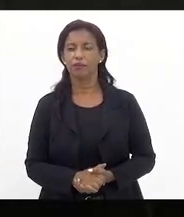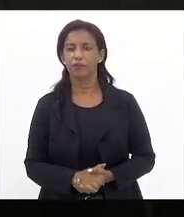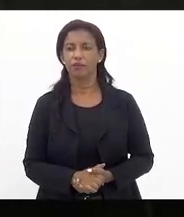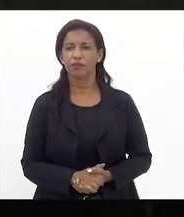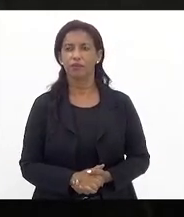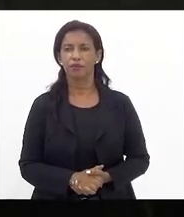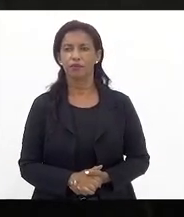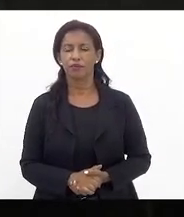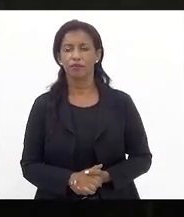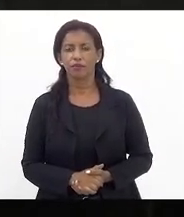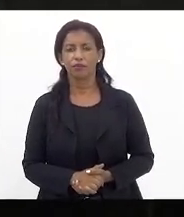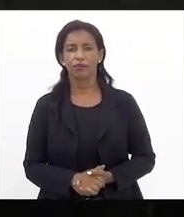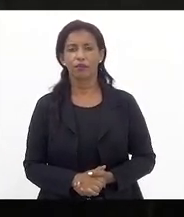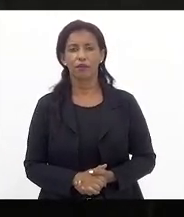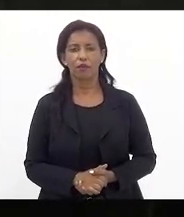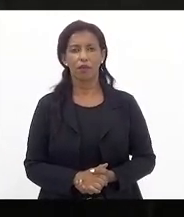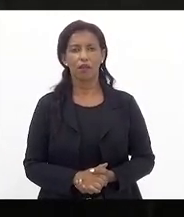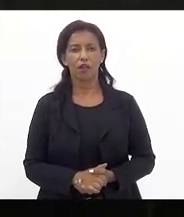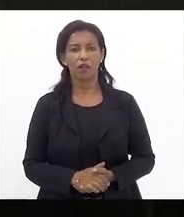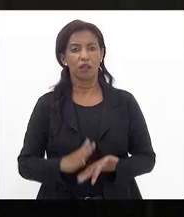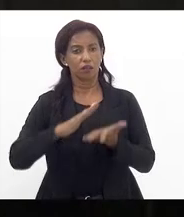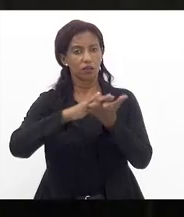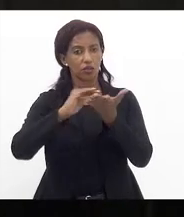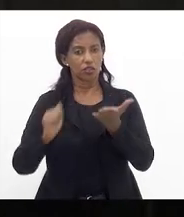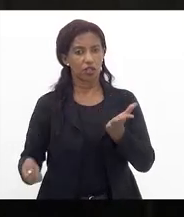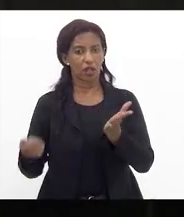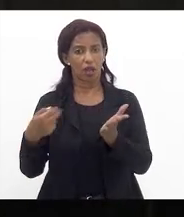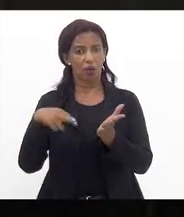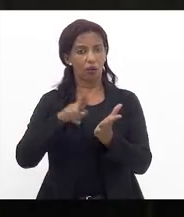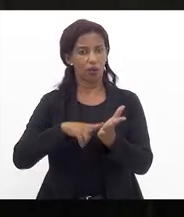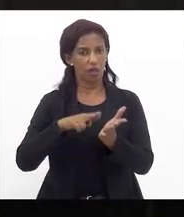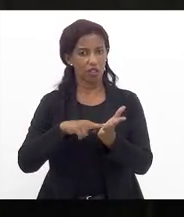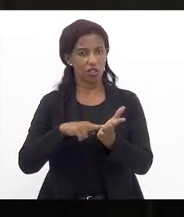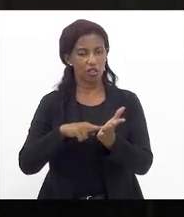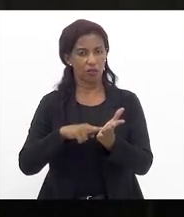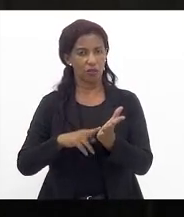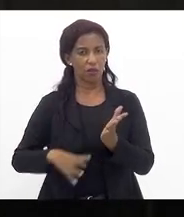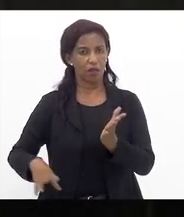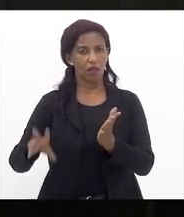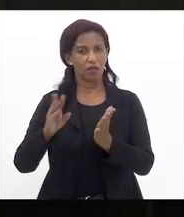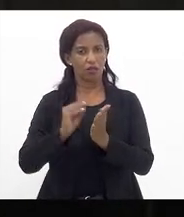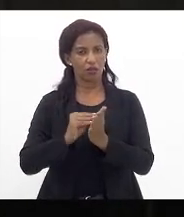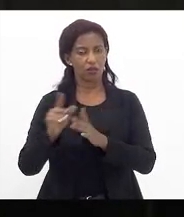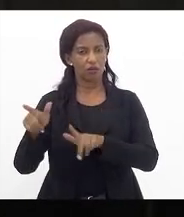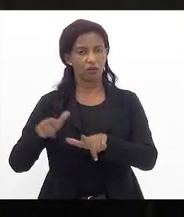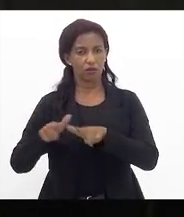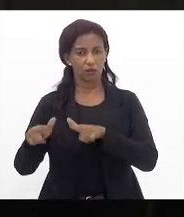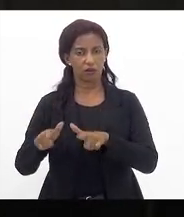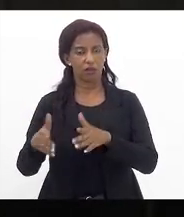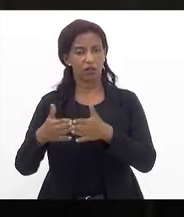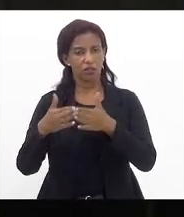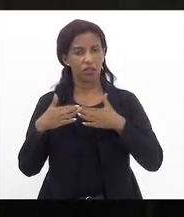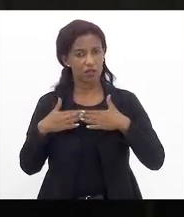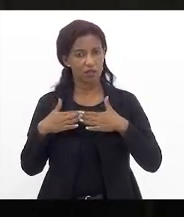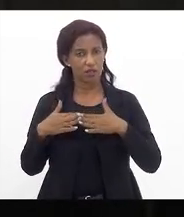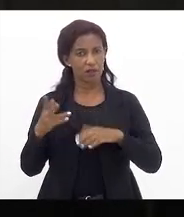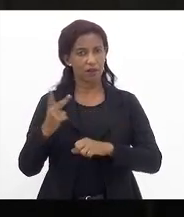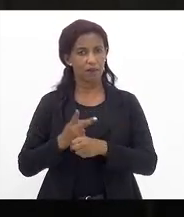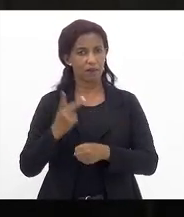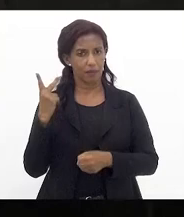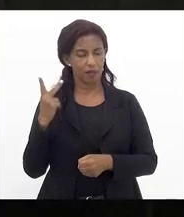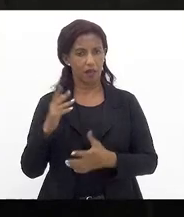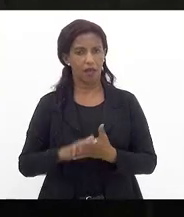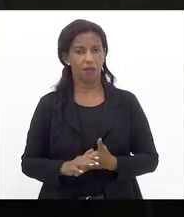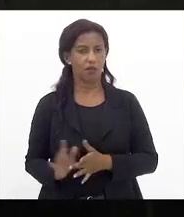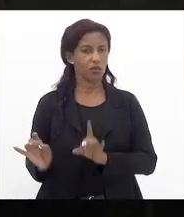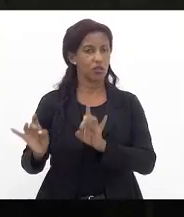Já estou concluindo. Extinguir o regime adicional de tempo de serviço, a licença-prêmio, a